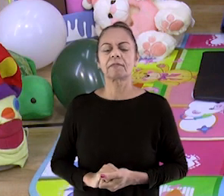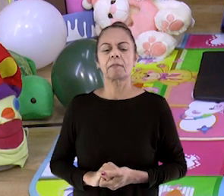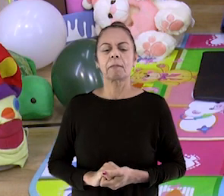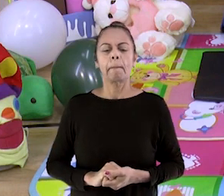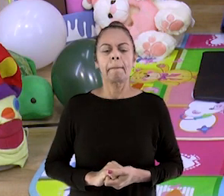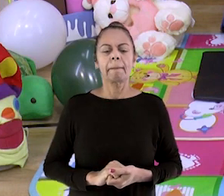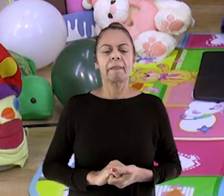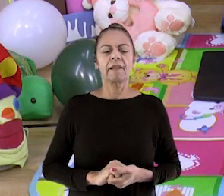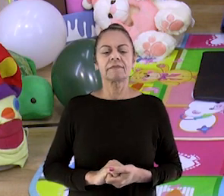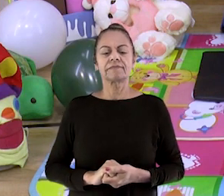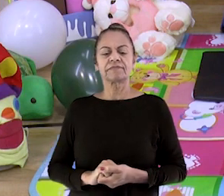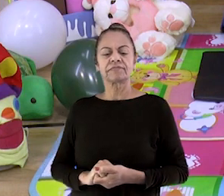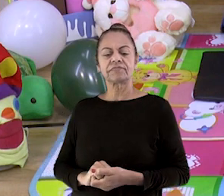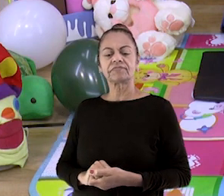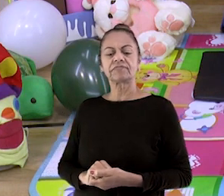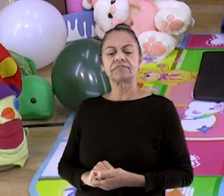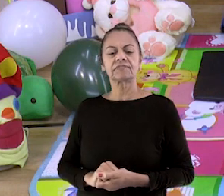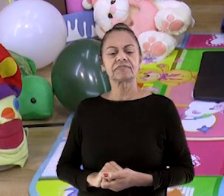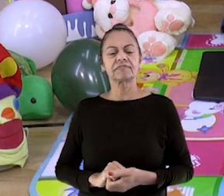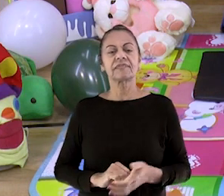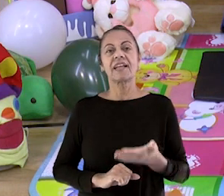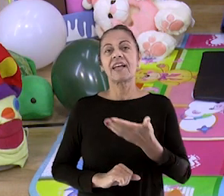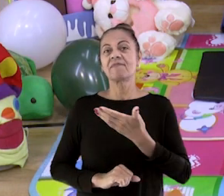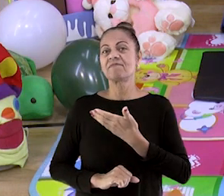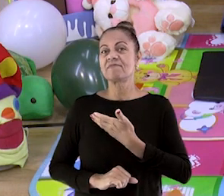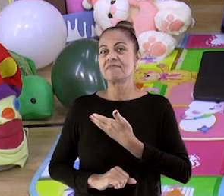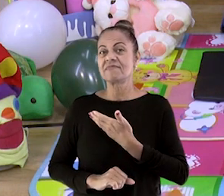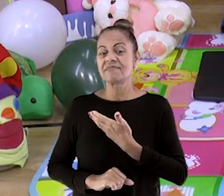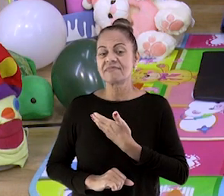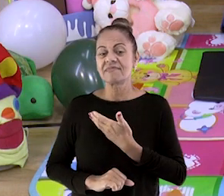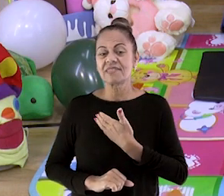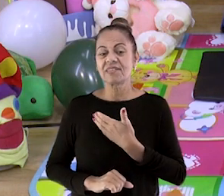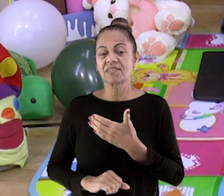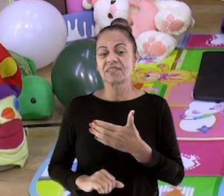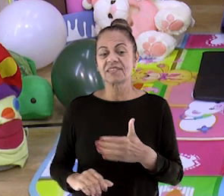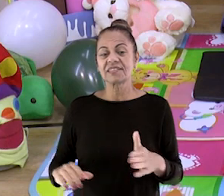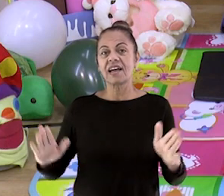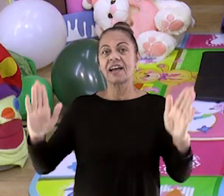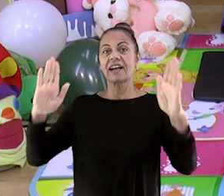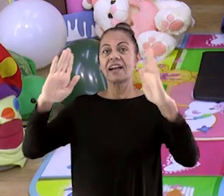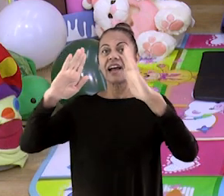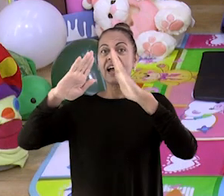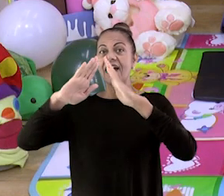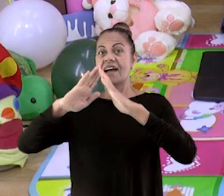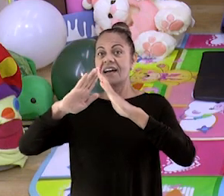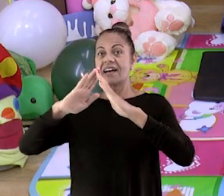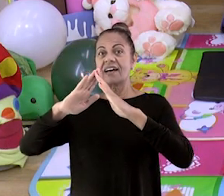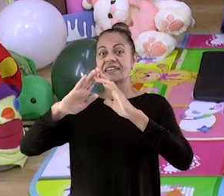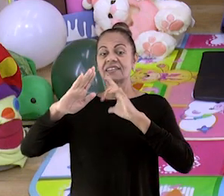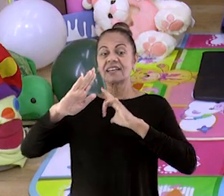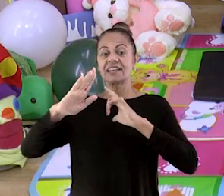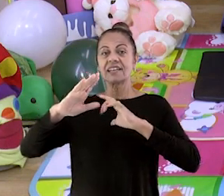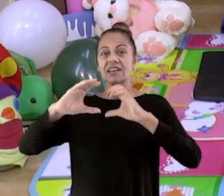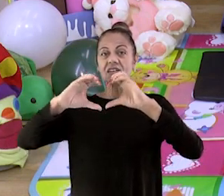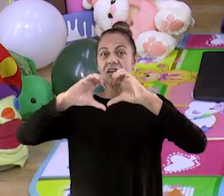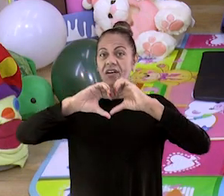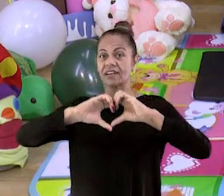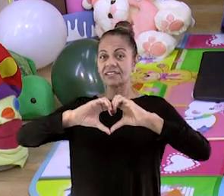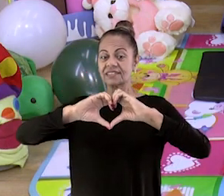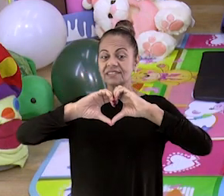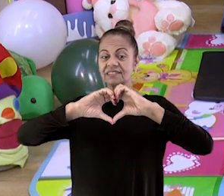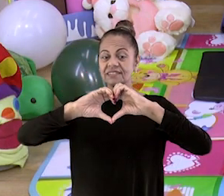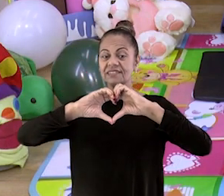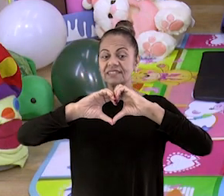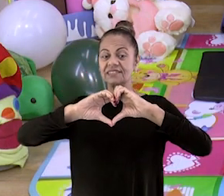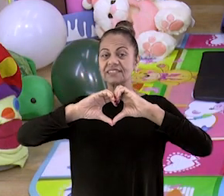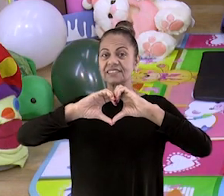massa amigos não acredito a casa tem